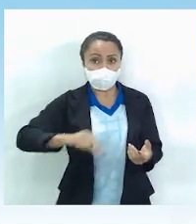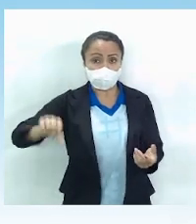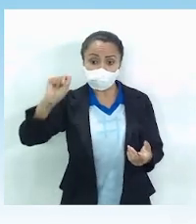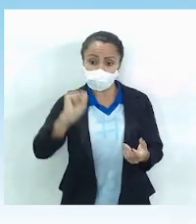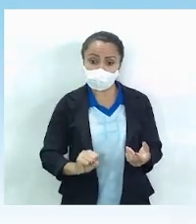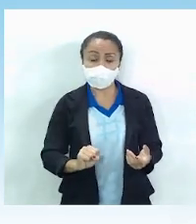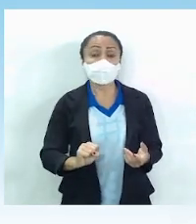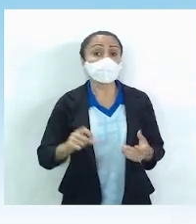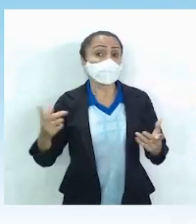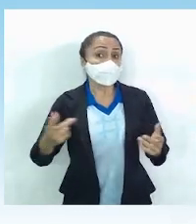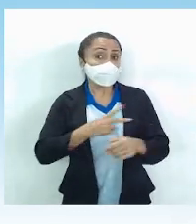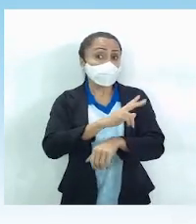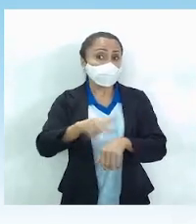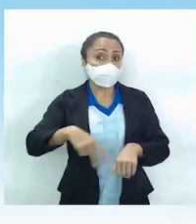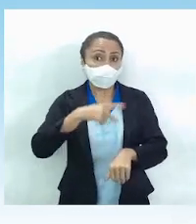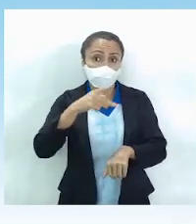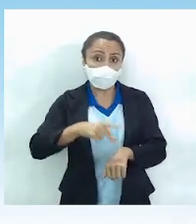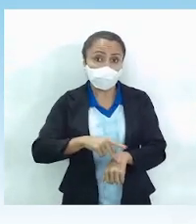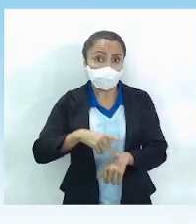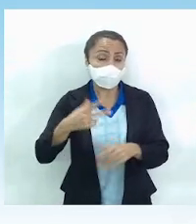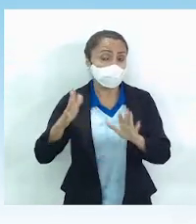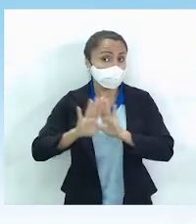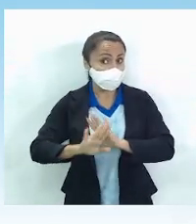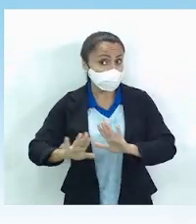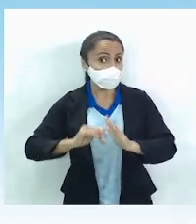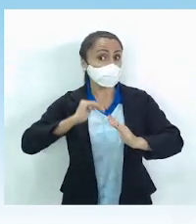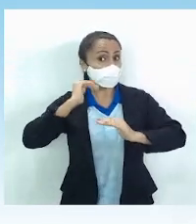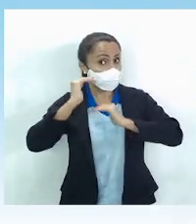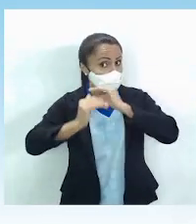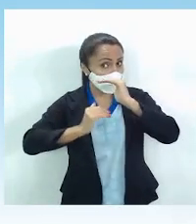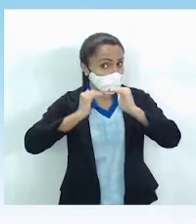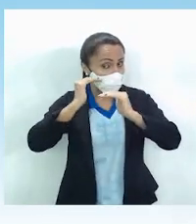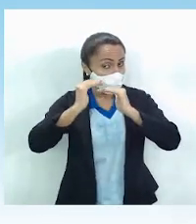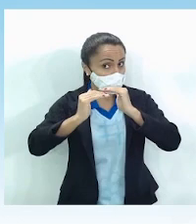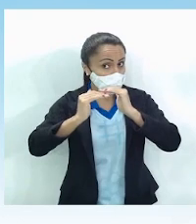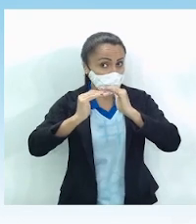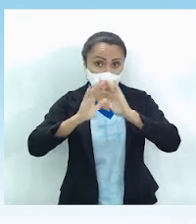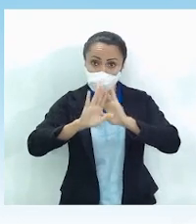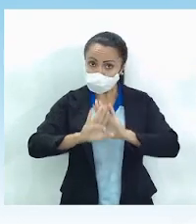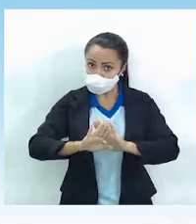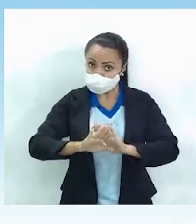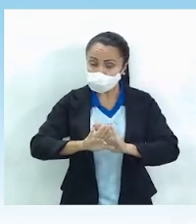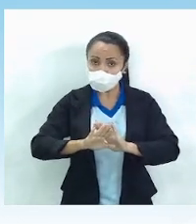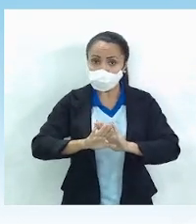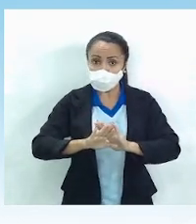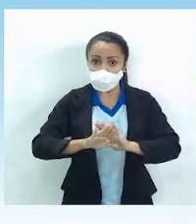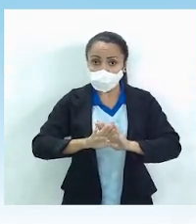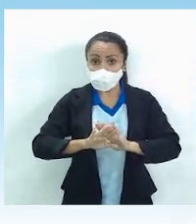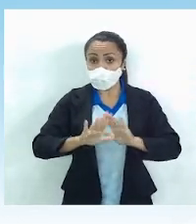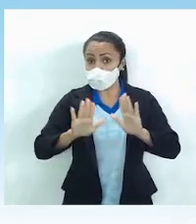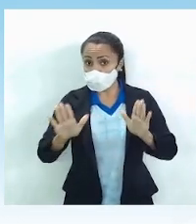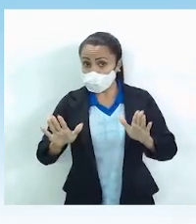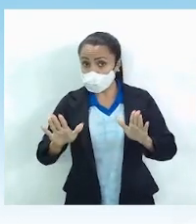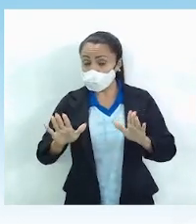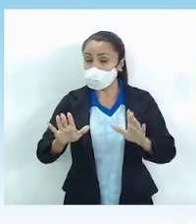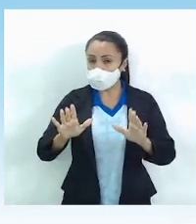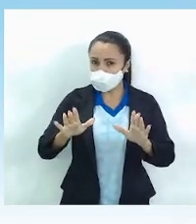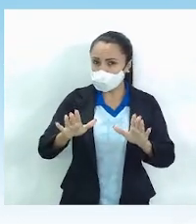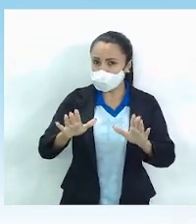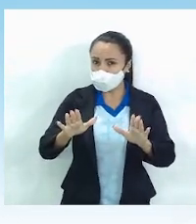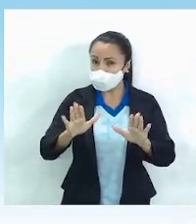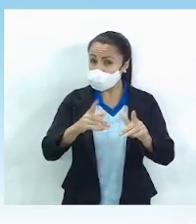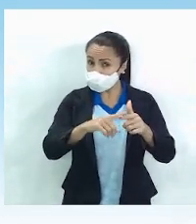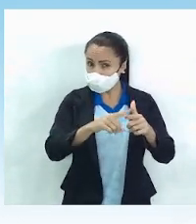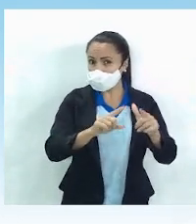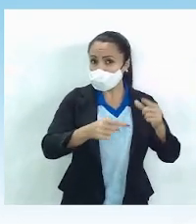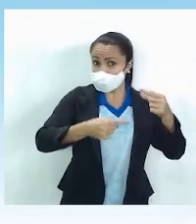que eles não são considerados desenvolvidos por uma questão aí geopolítica, principalmente quando a gente está